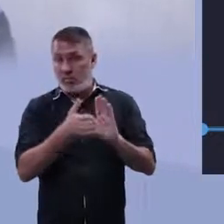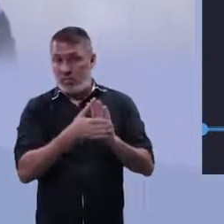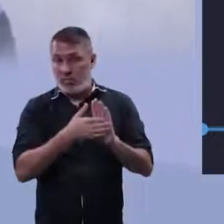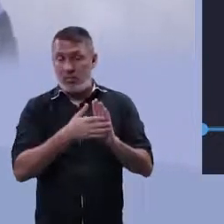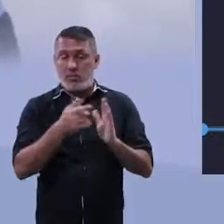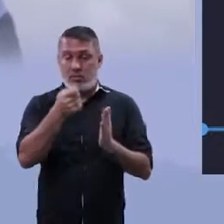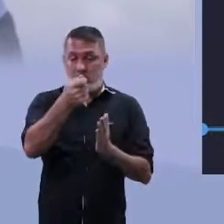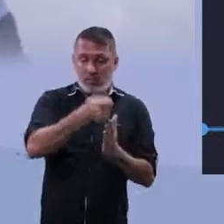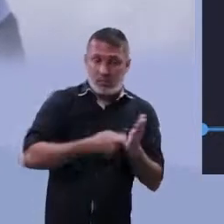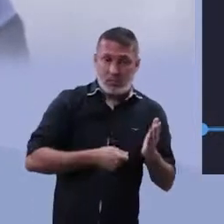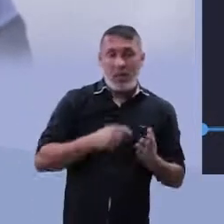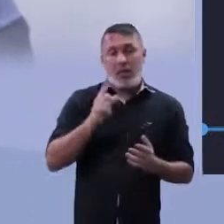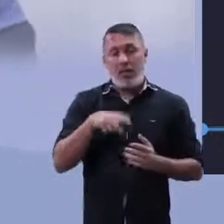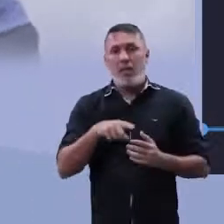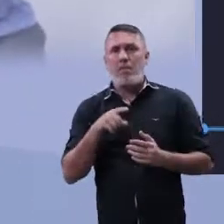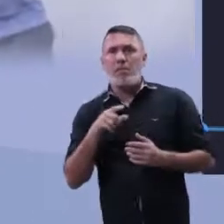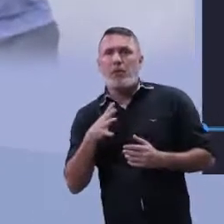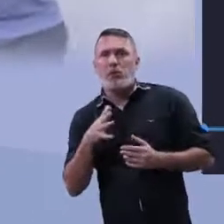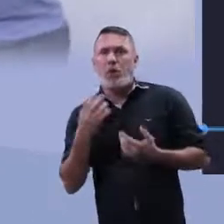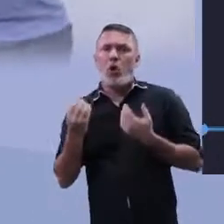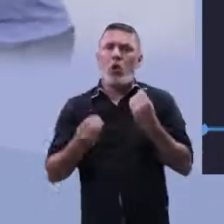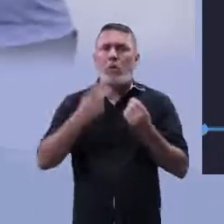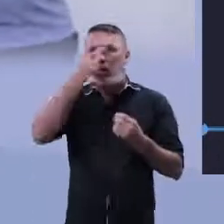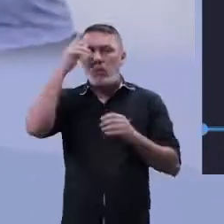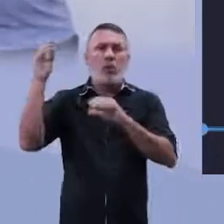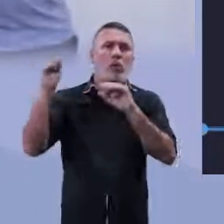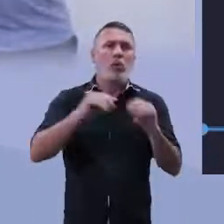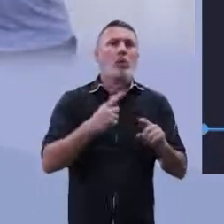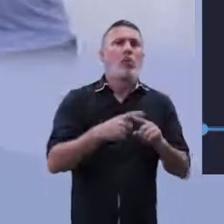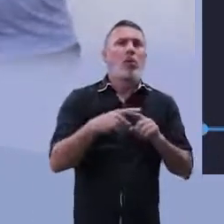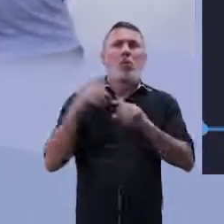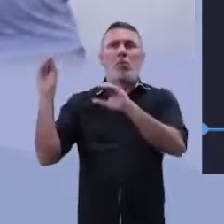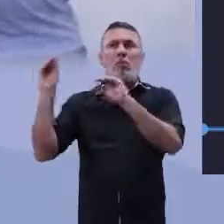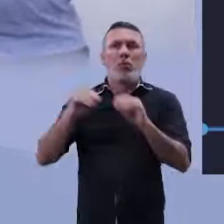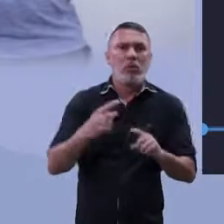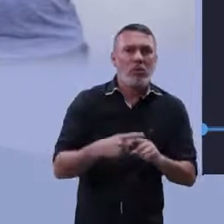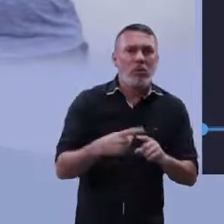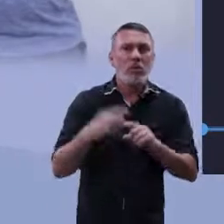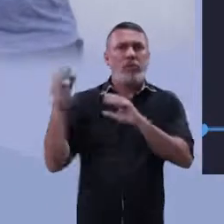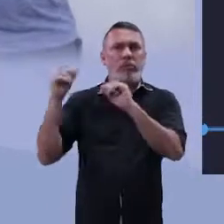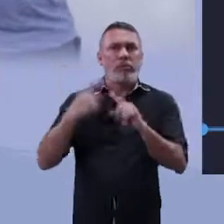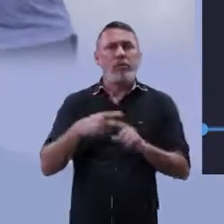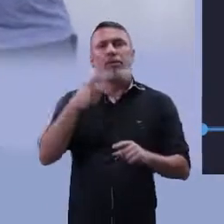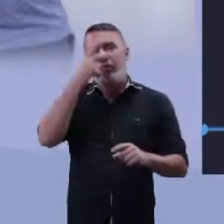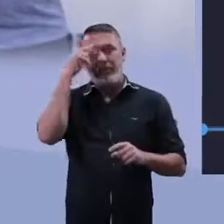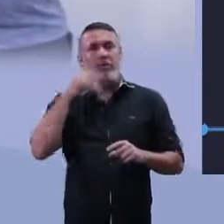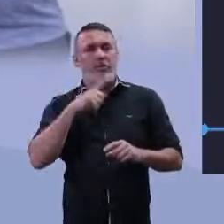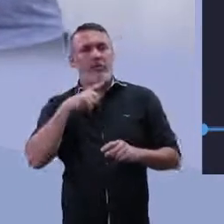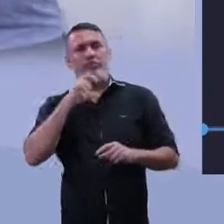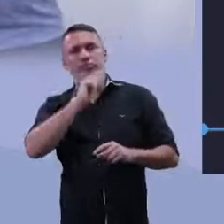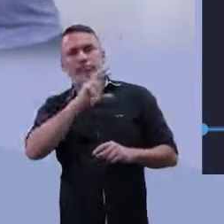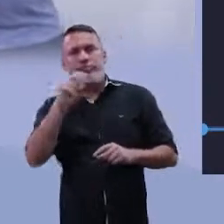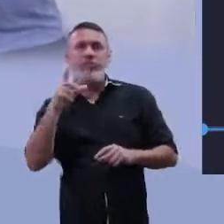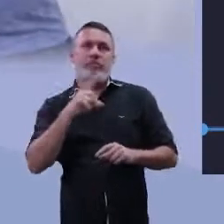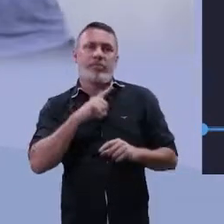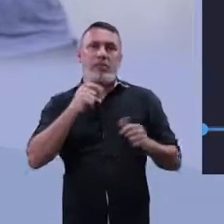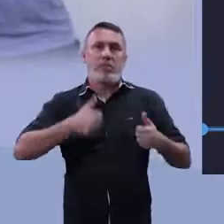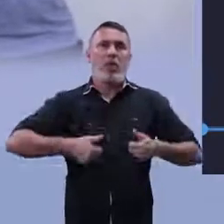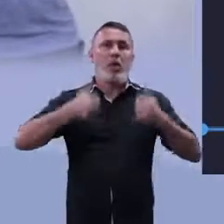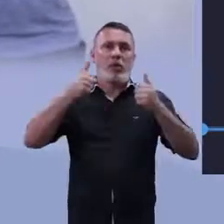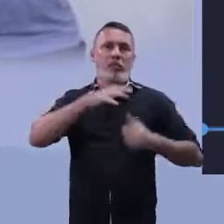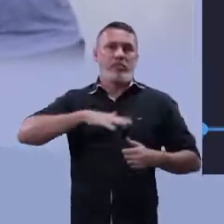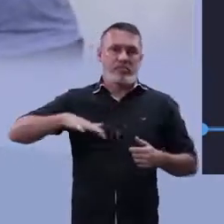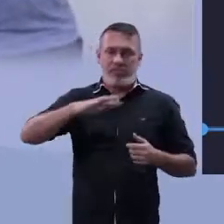A proposta da redação perguntava mais ou menos isso: por que as pessoas estão vindo para cá? Ele explicou que as pessoas estão vendo que está melhorando a